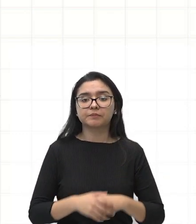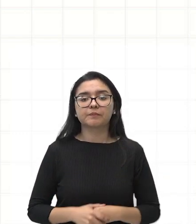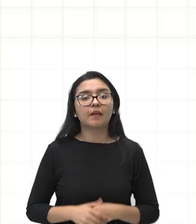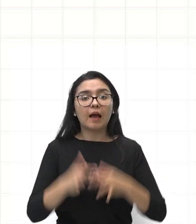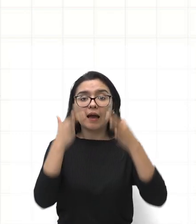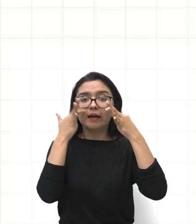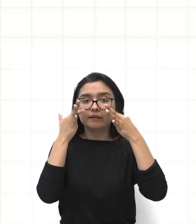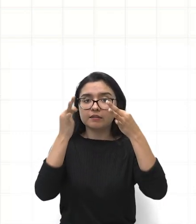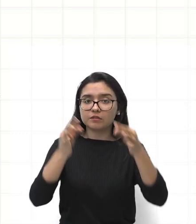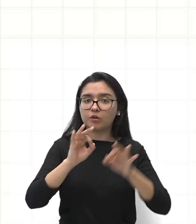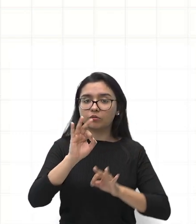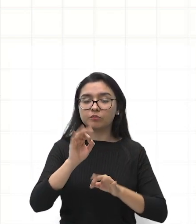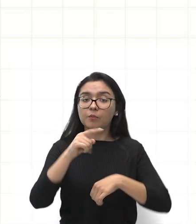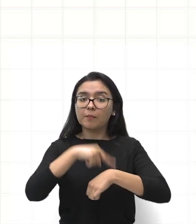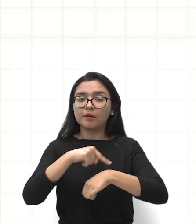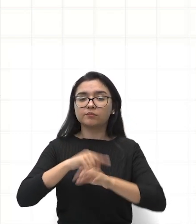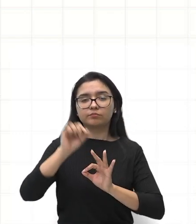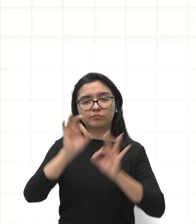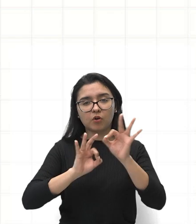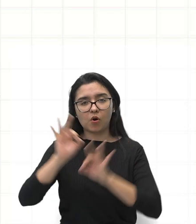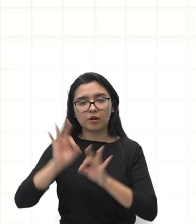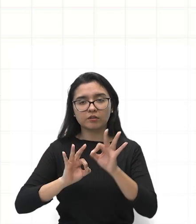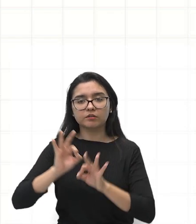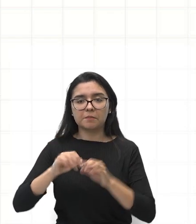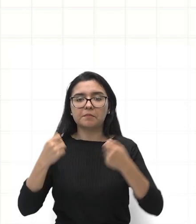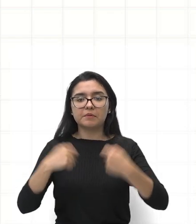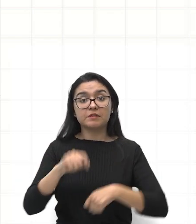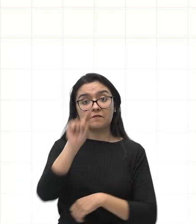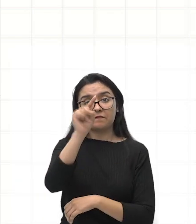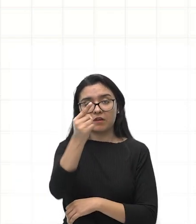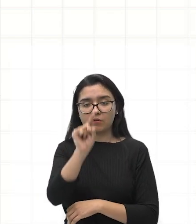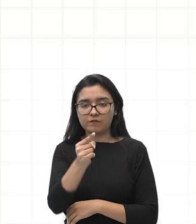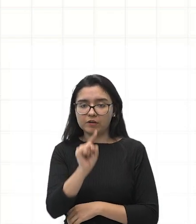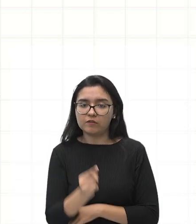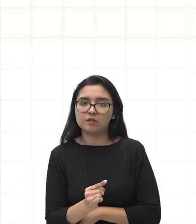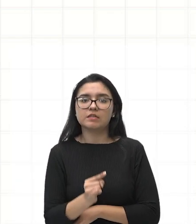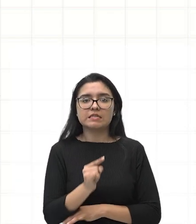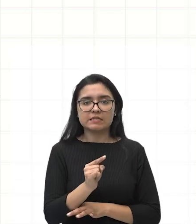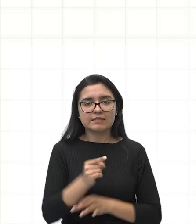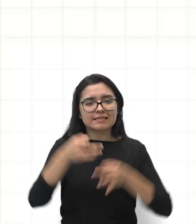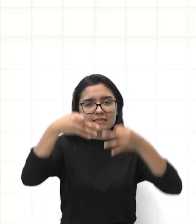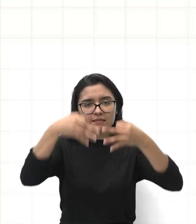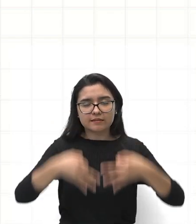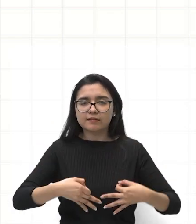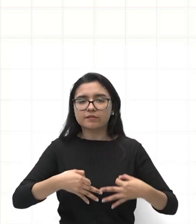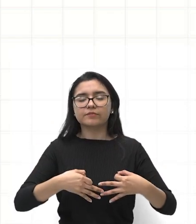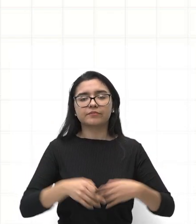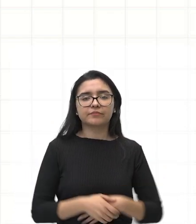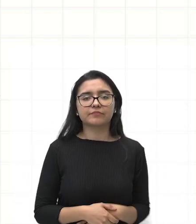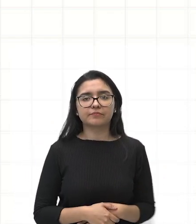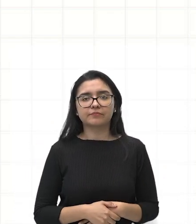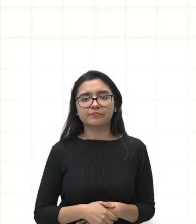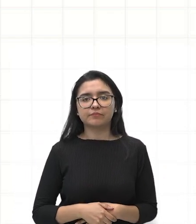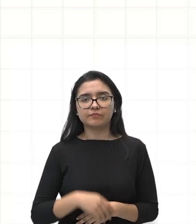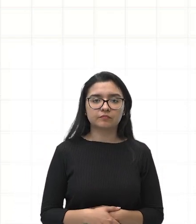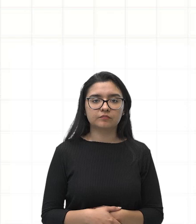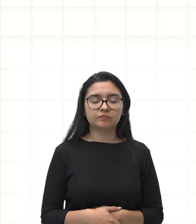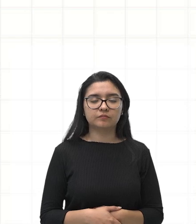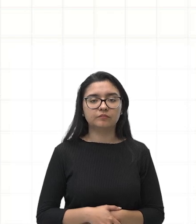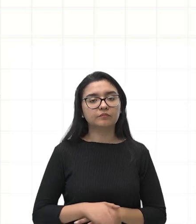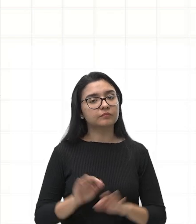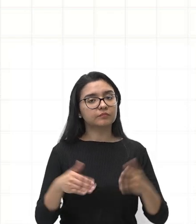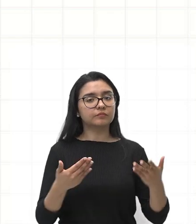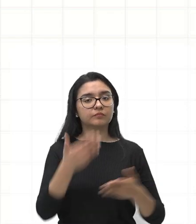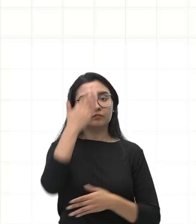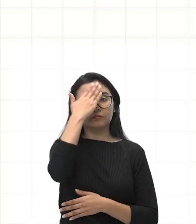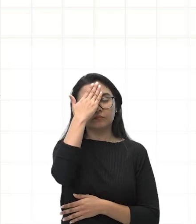cuidado na hora de armar essas operações, porque precisa ficar vírgula embaixo de vírgula. Tudo bem? Então, sabendo